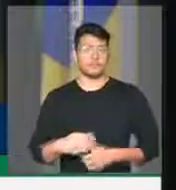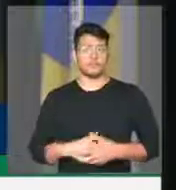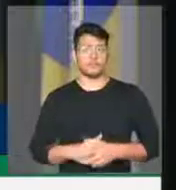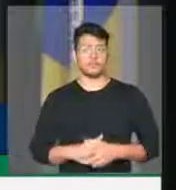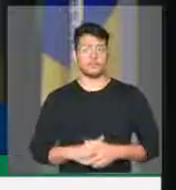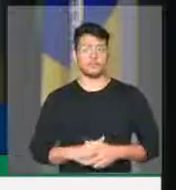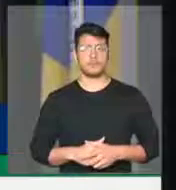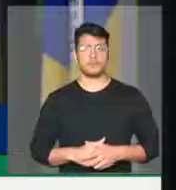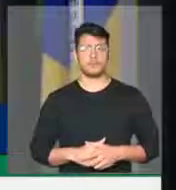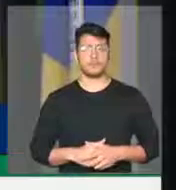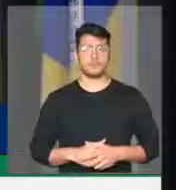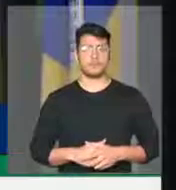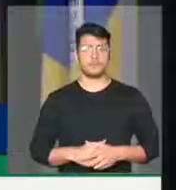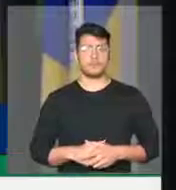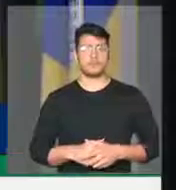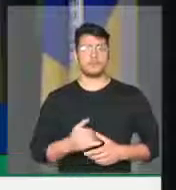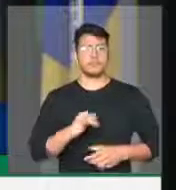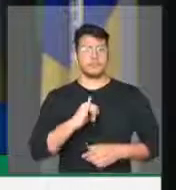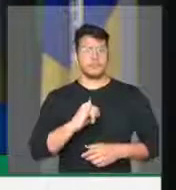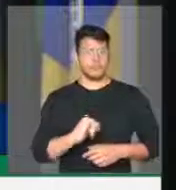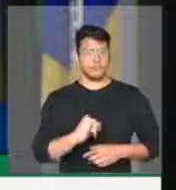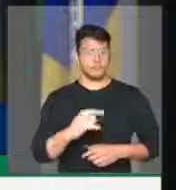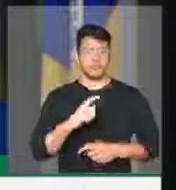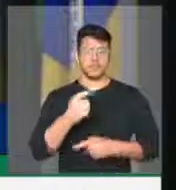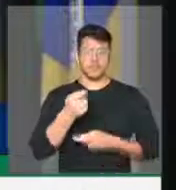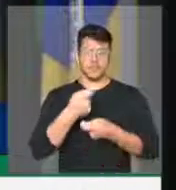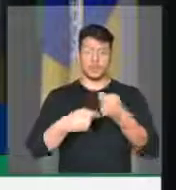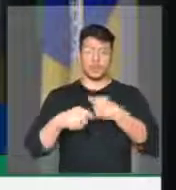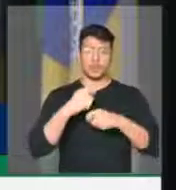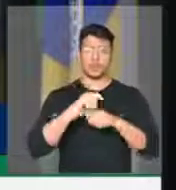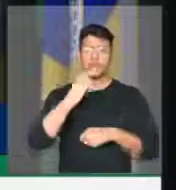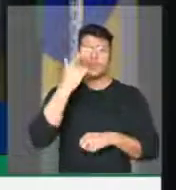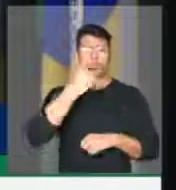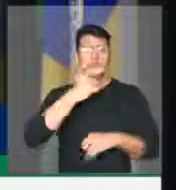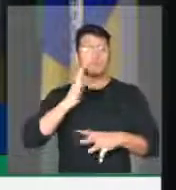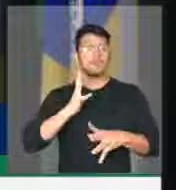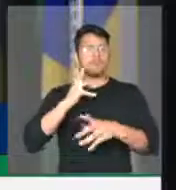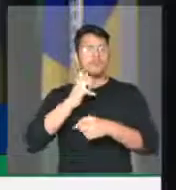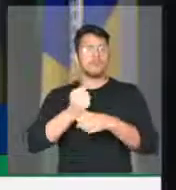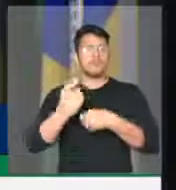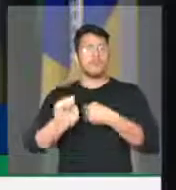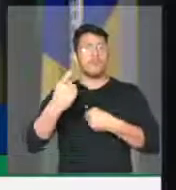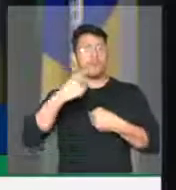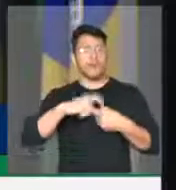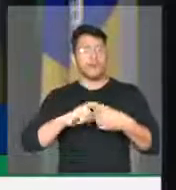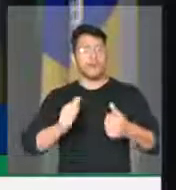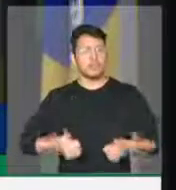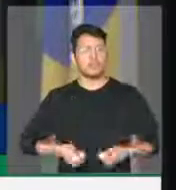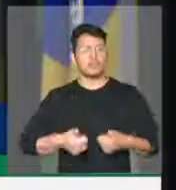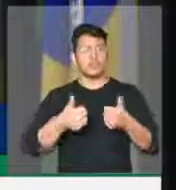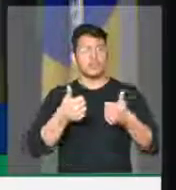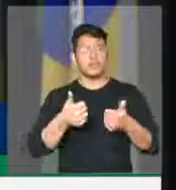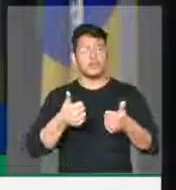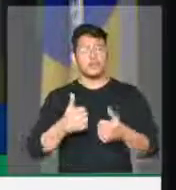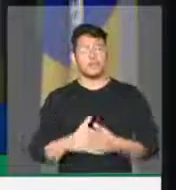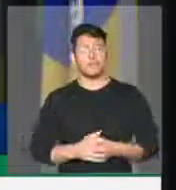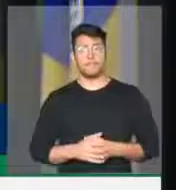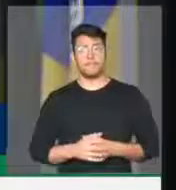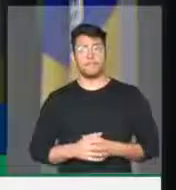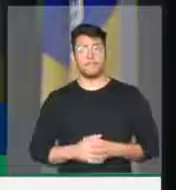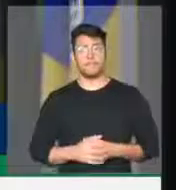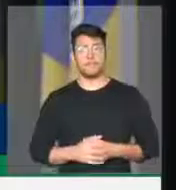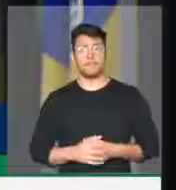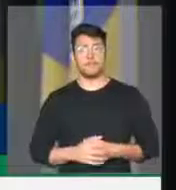a recuperação da economia brasileira, até porque José Mendonça de Barros, um economista